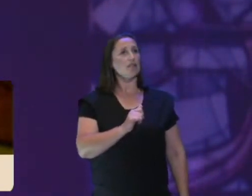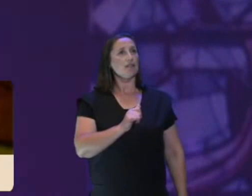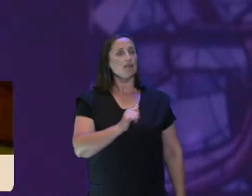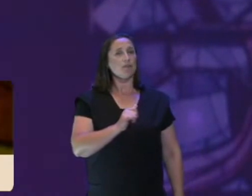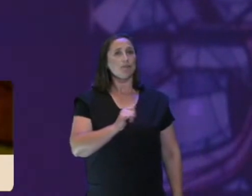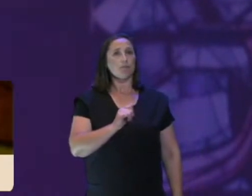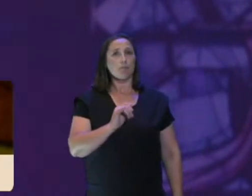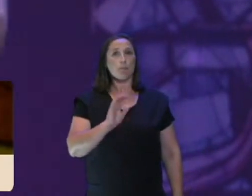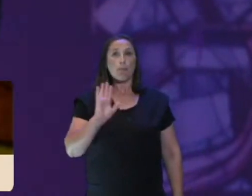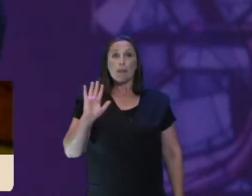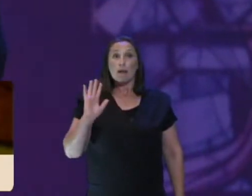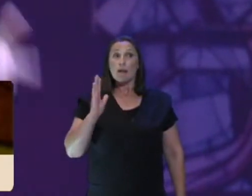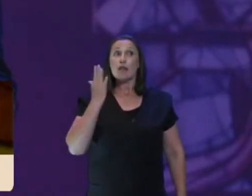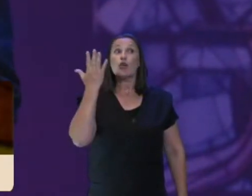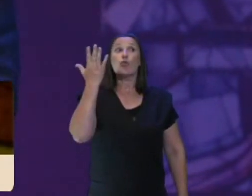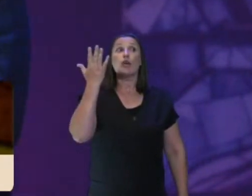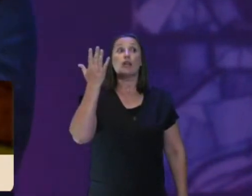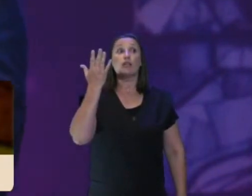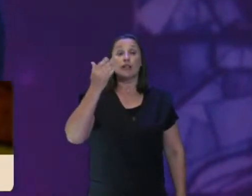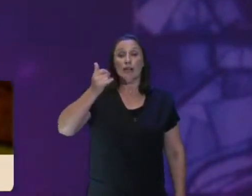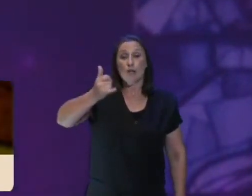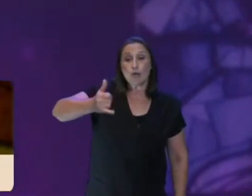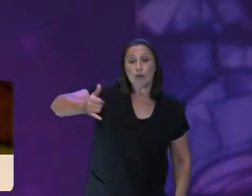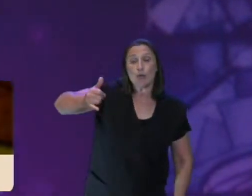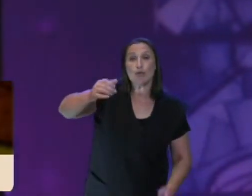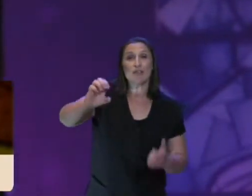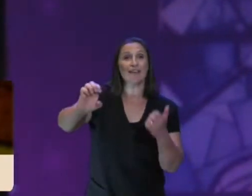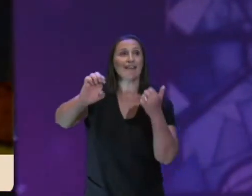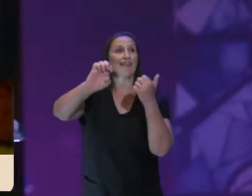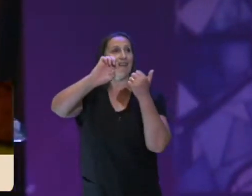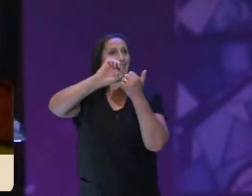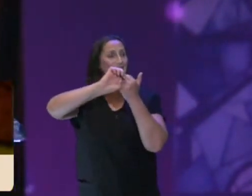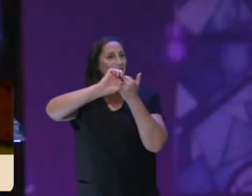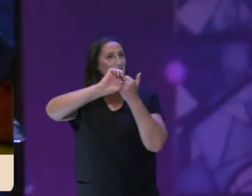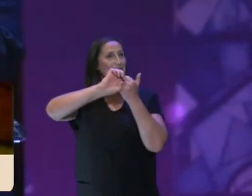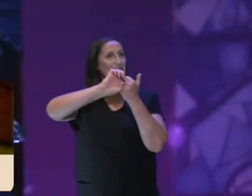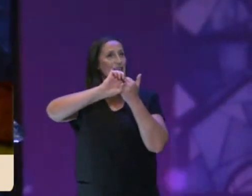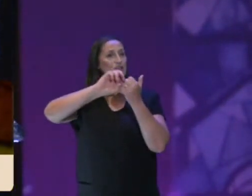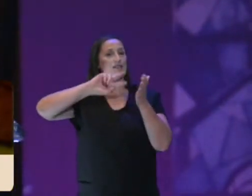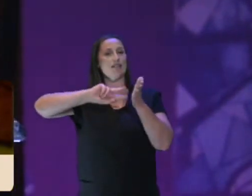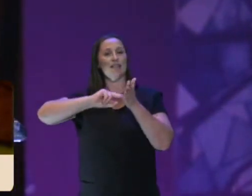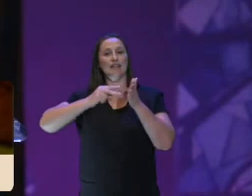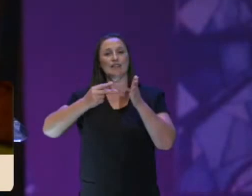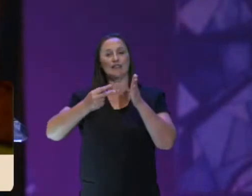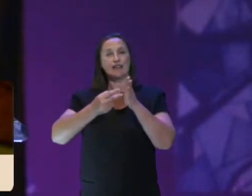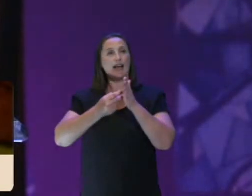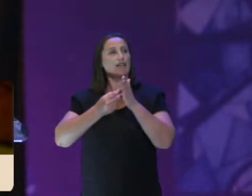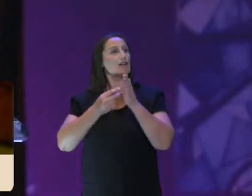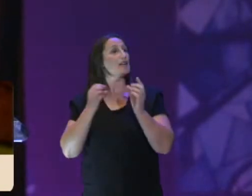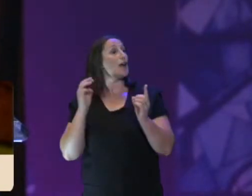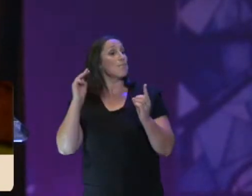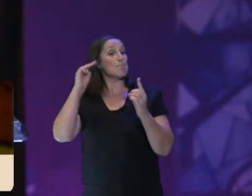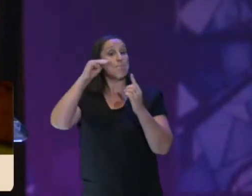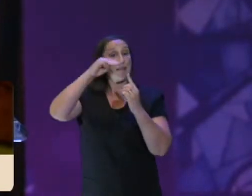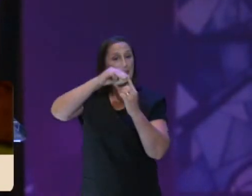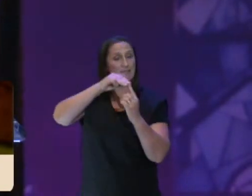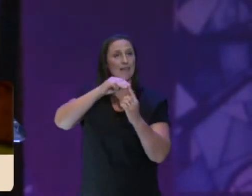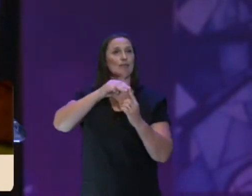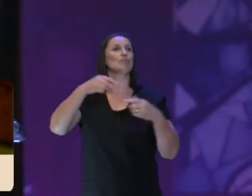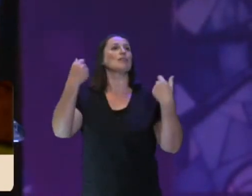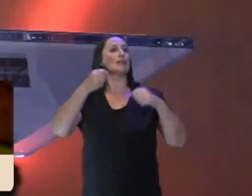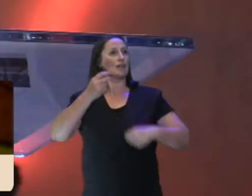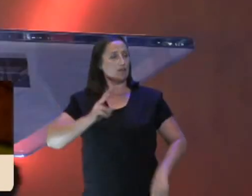E quando ele unge Eliseu, significava que a missão profética precisava